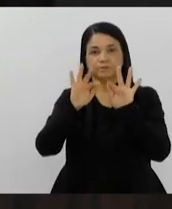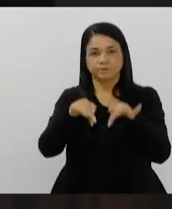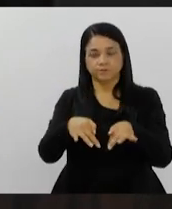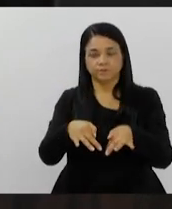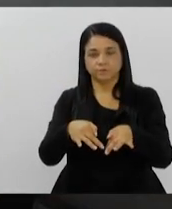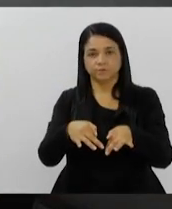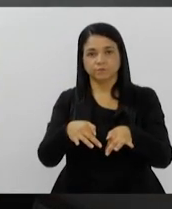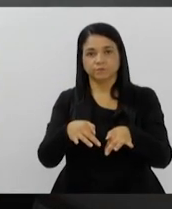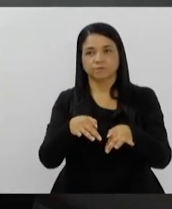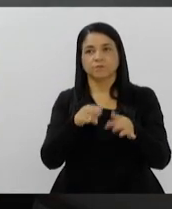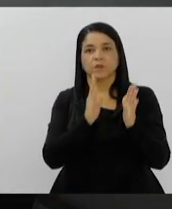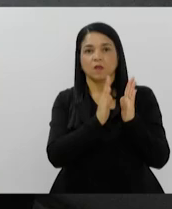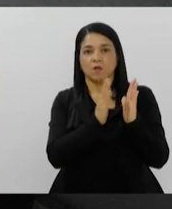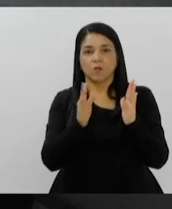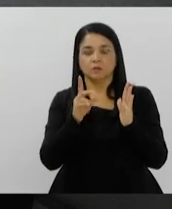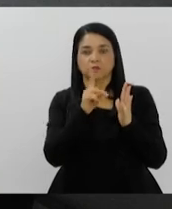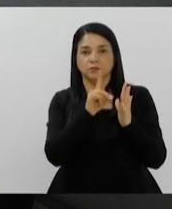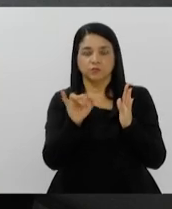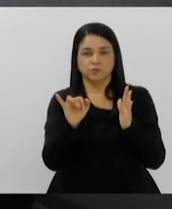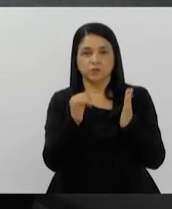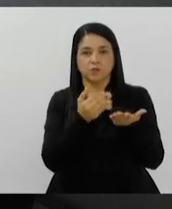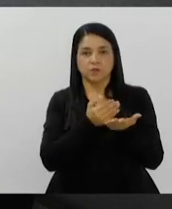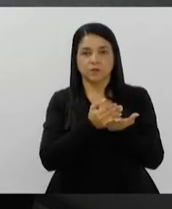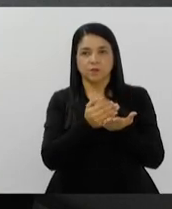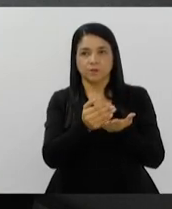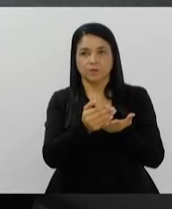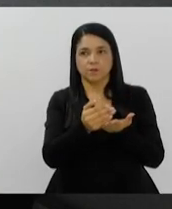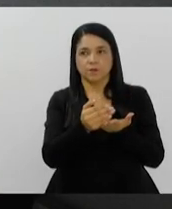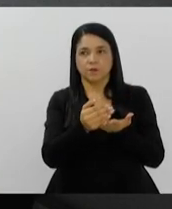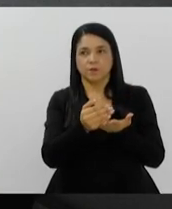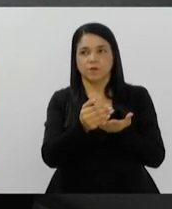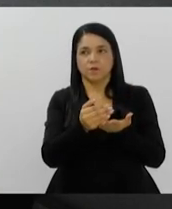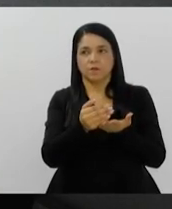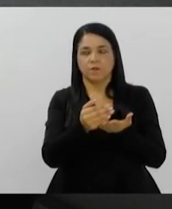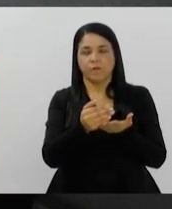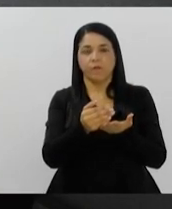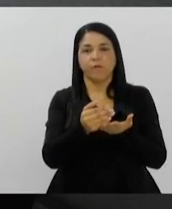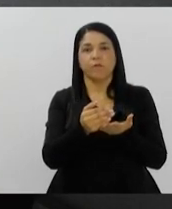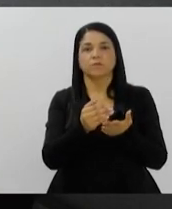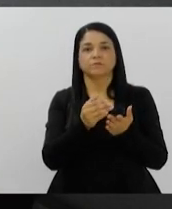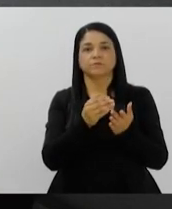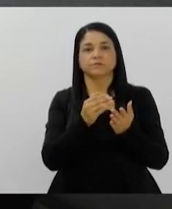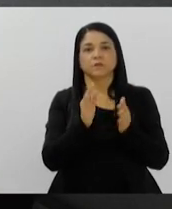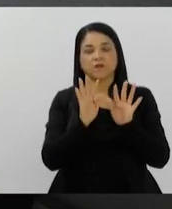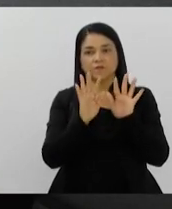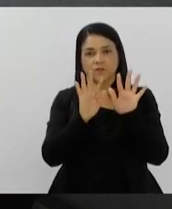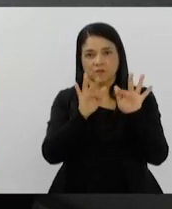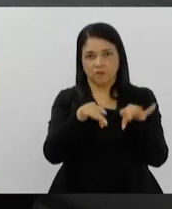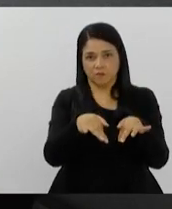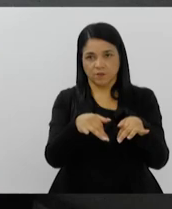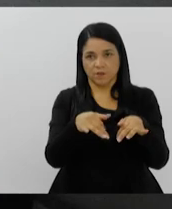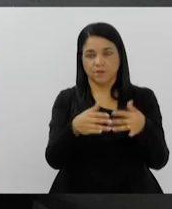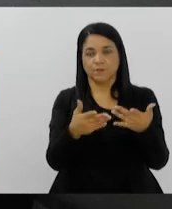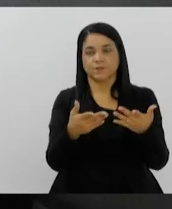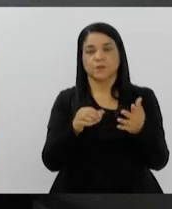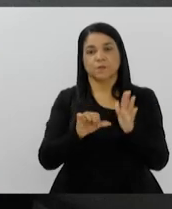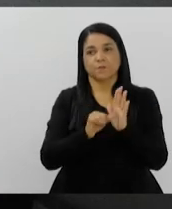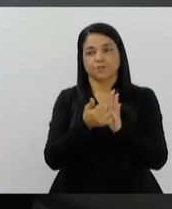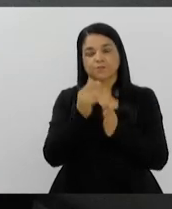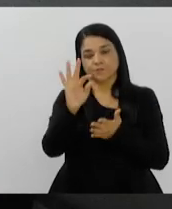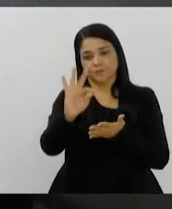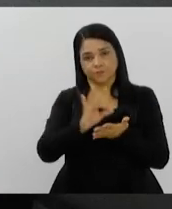encerrada a ordem do dia, passa-se ao expediente final. Primeiro